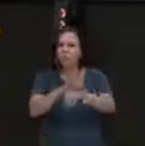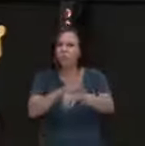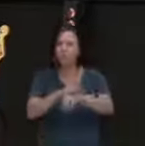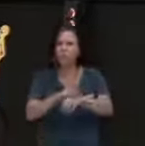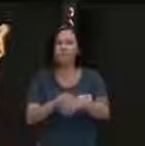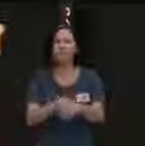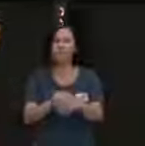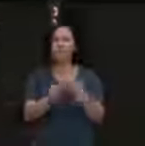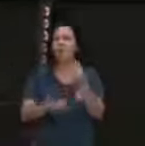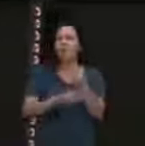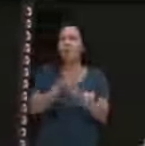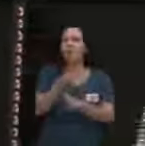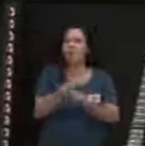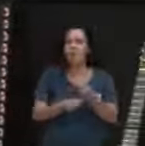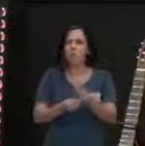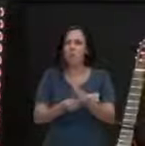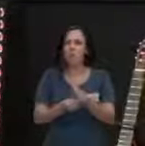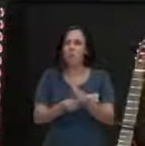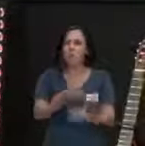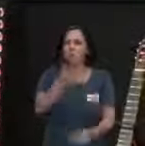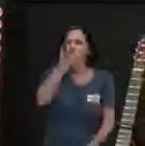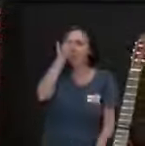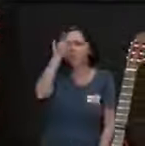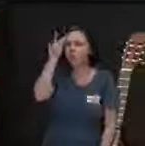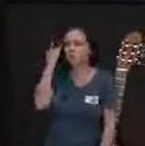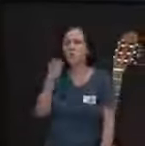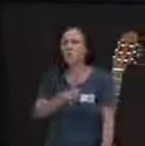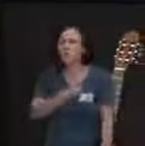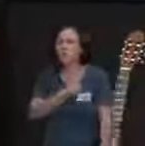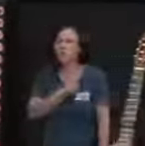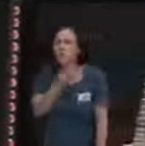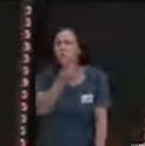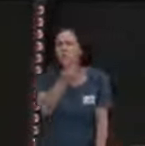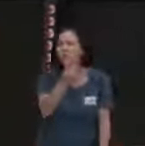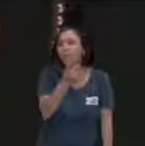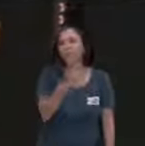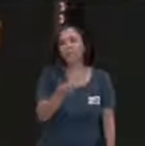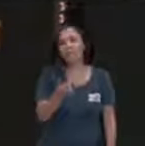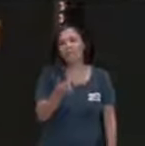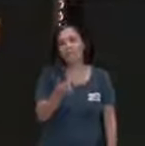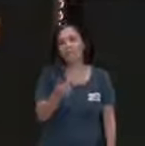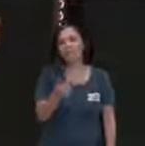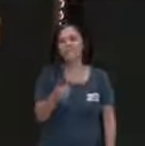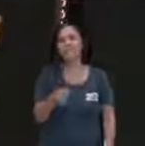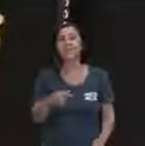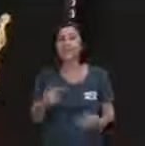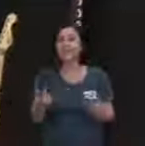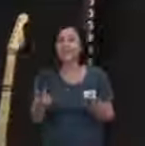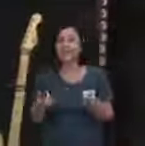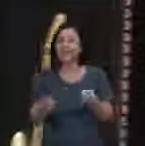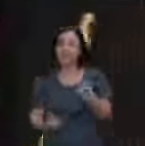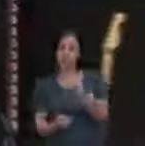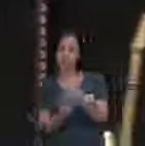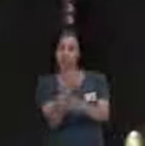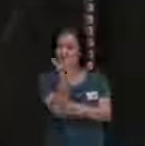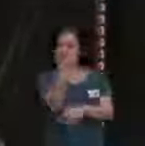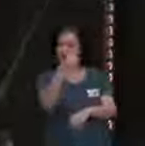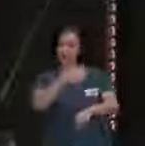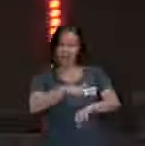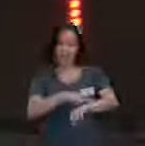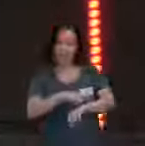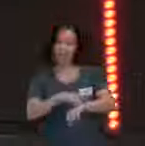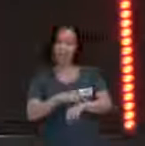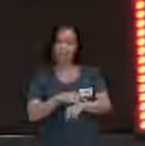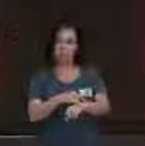expectativa de vida era diminuta em função da ausência dessa invenção que você senta nela e nem